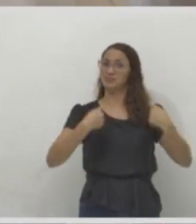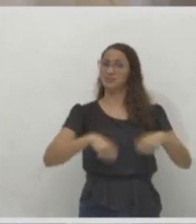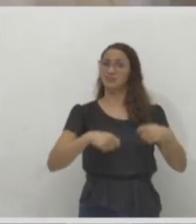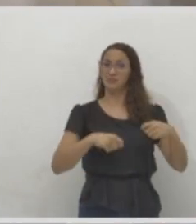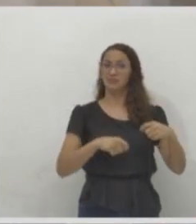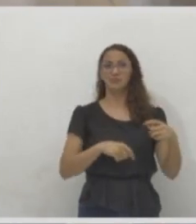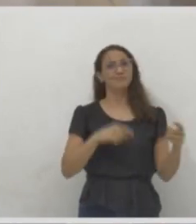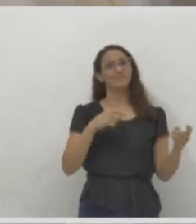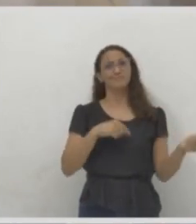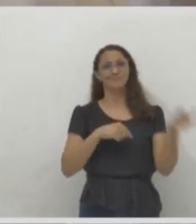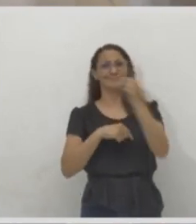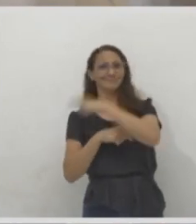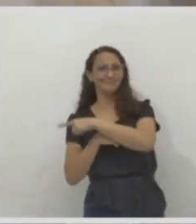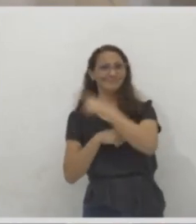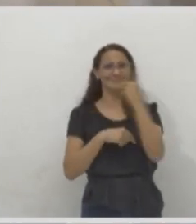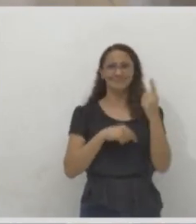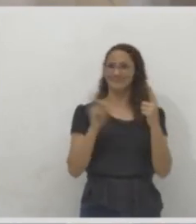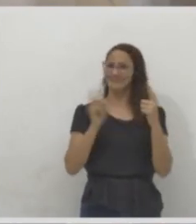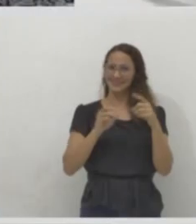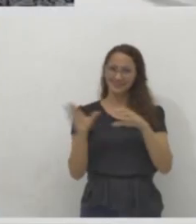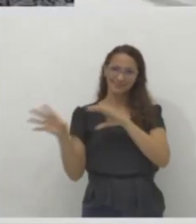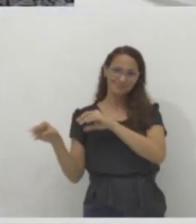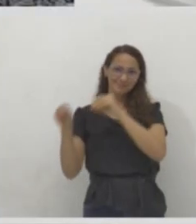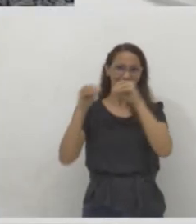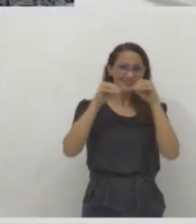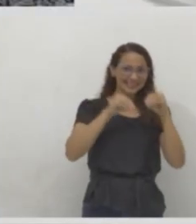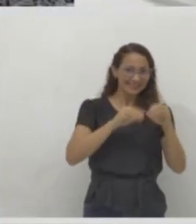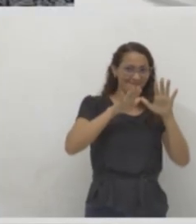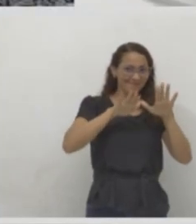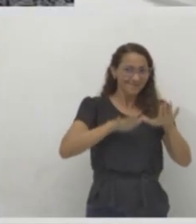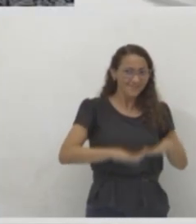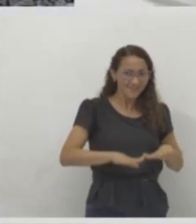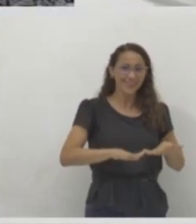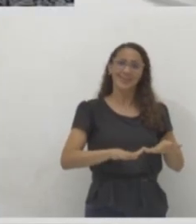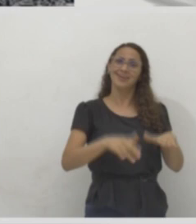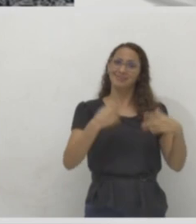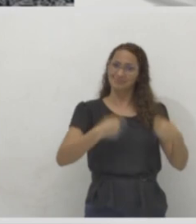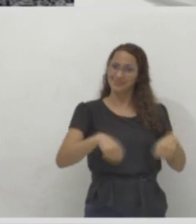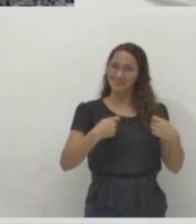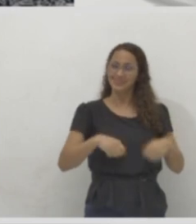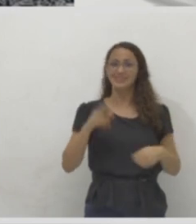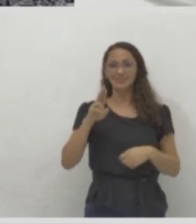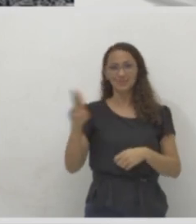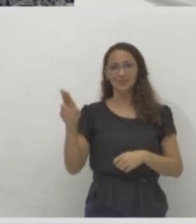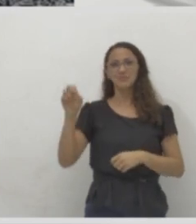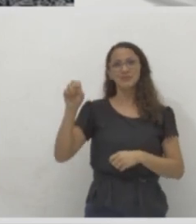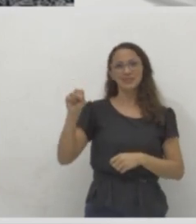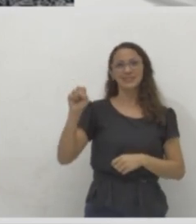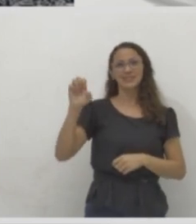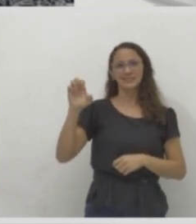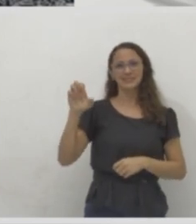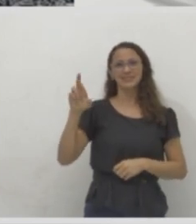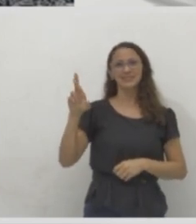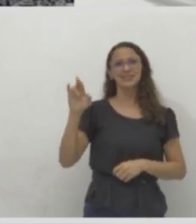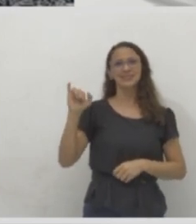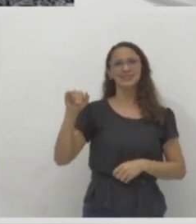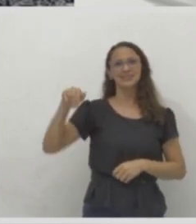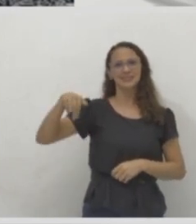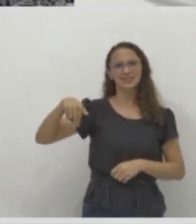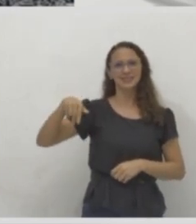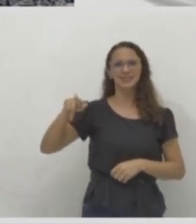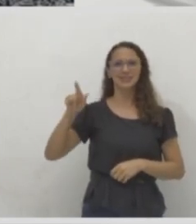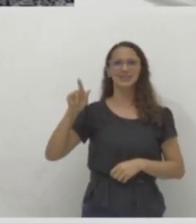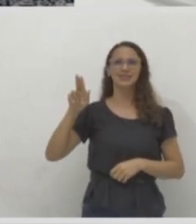seringueiros. Esses seringueiros, normalmente, eram nordestinos. Na época em que houve